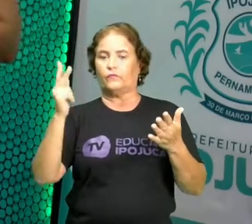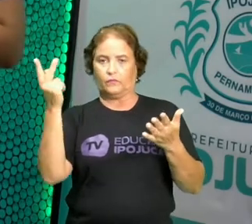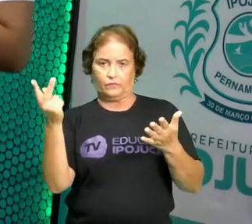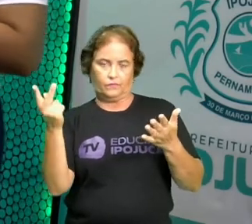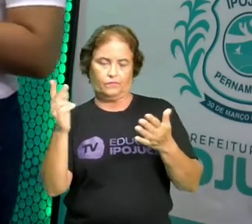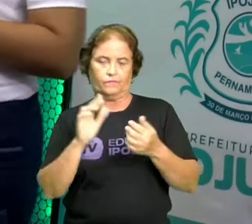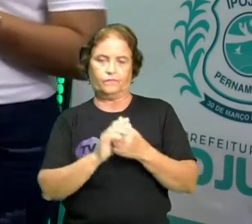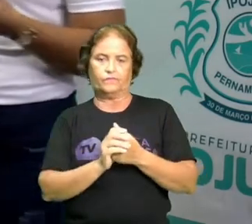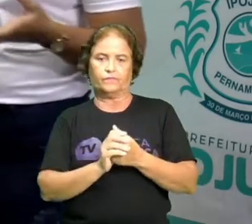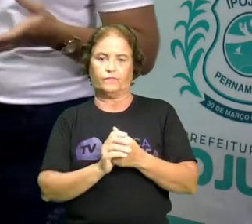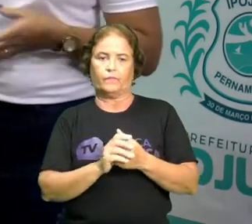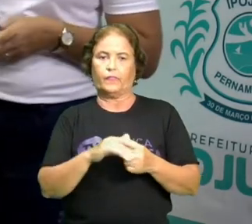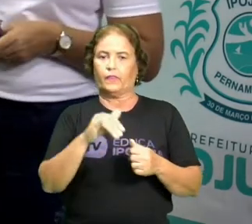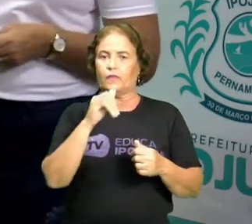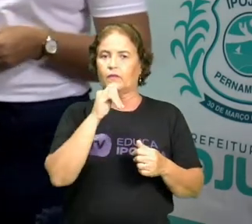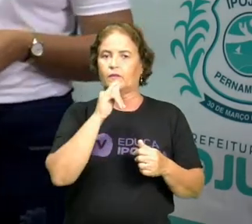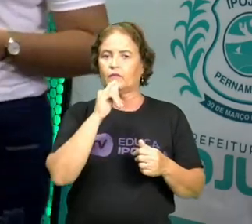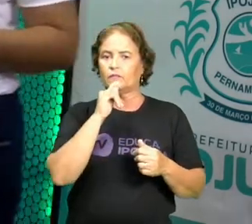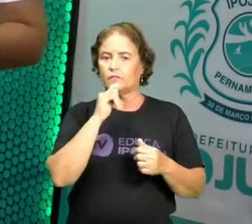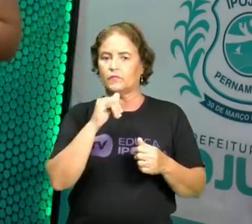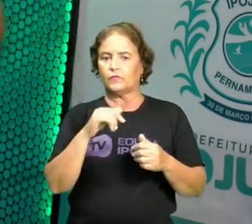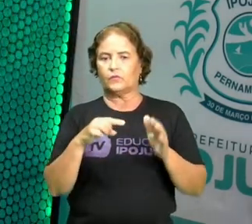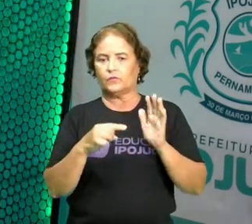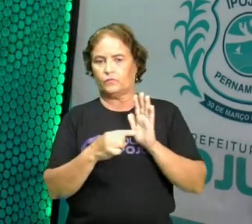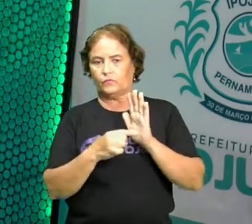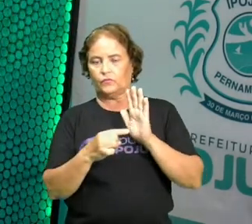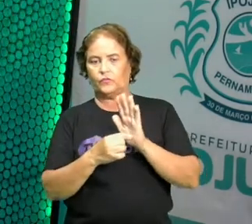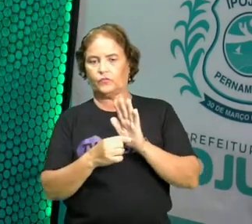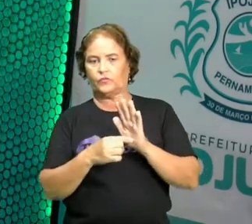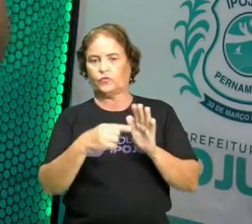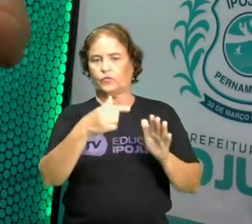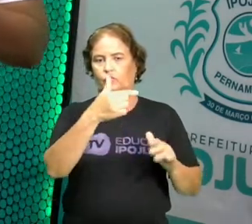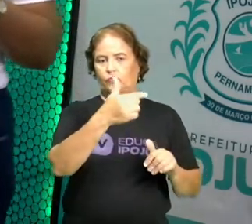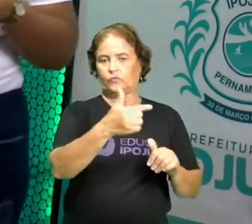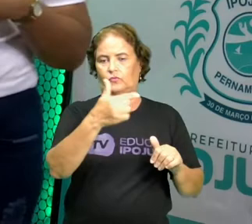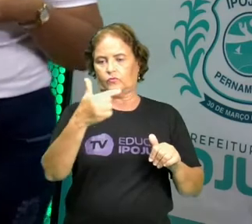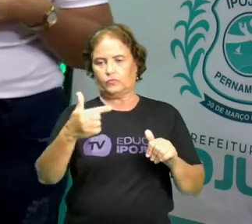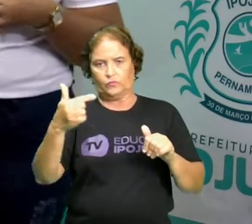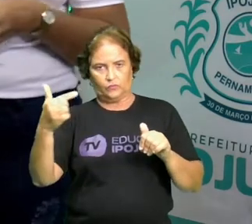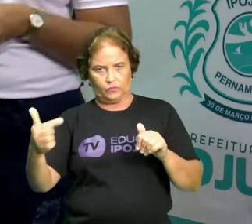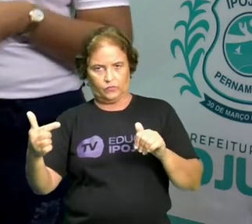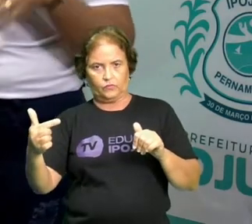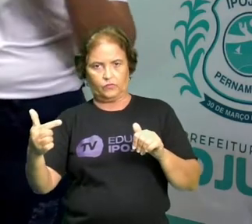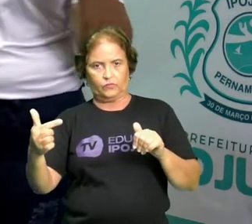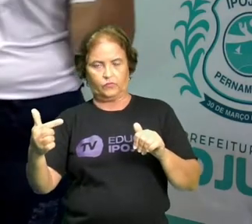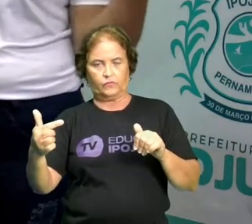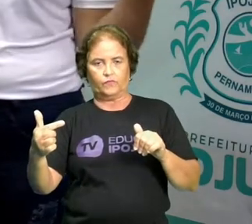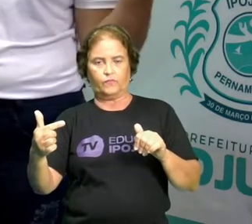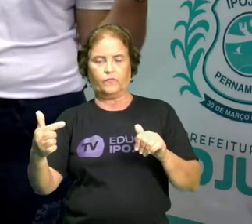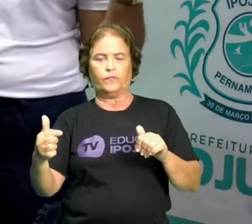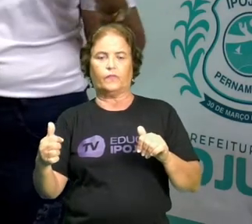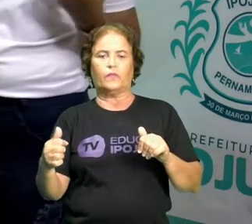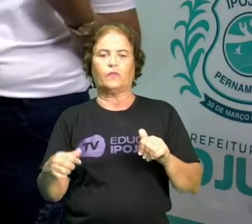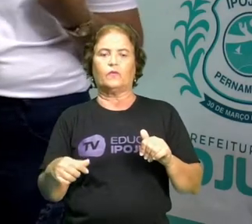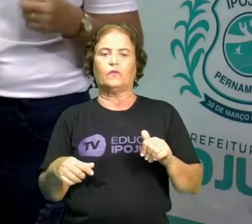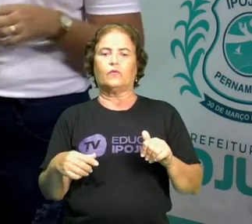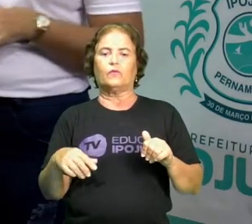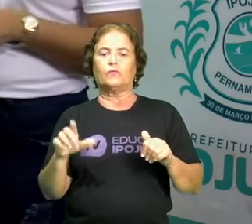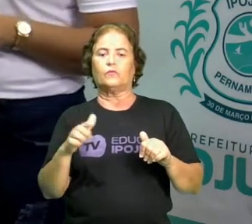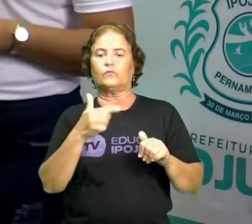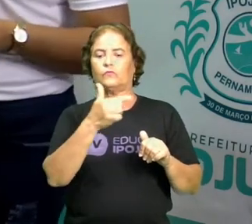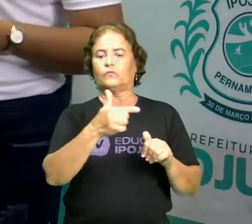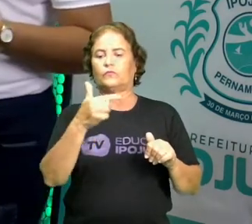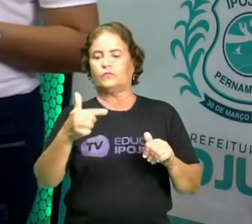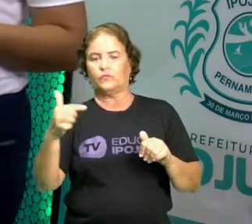Então, no caso do exemplo citado, a gente vê, ó, 2, 2, 2. Lembra do número 222, que a gente viu no slide